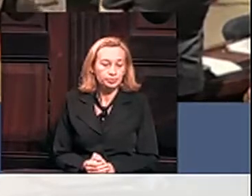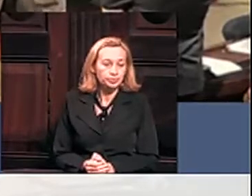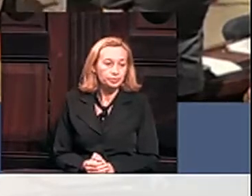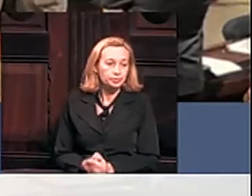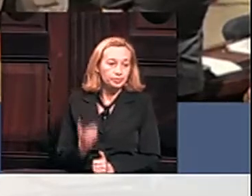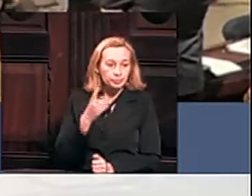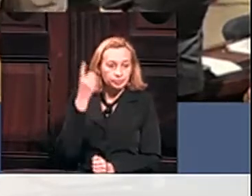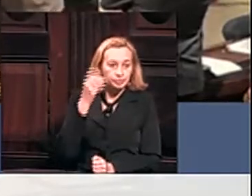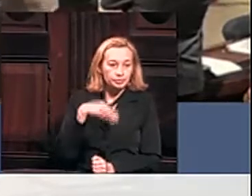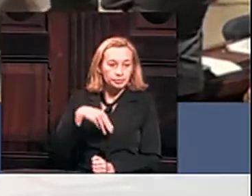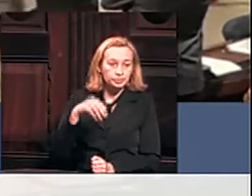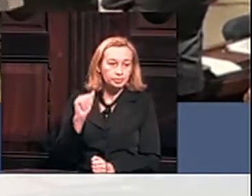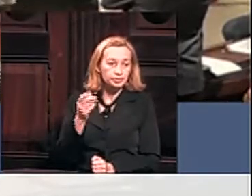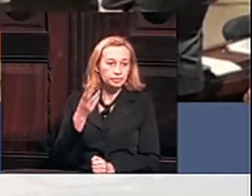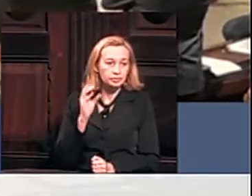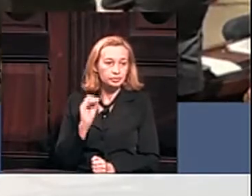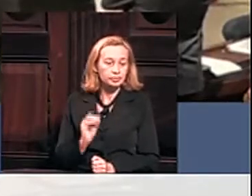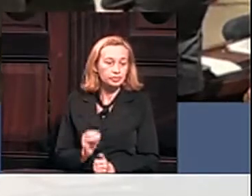Deputado Marcelo,